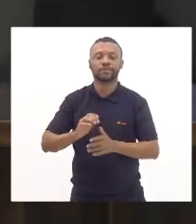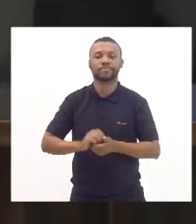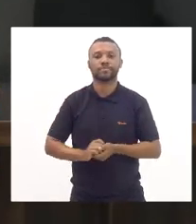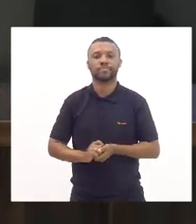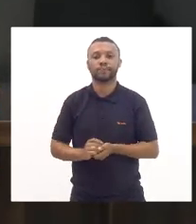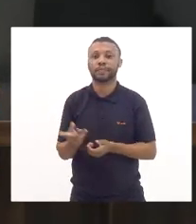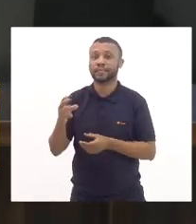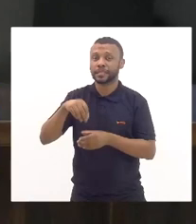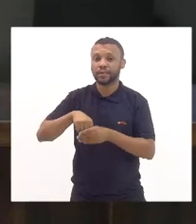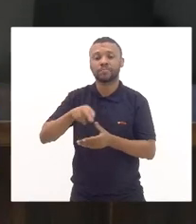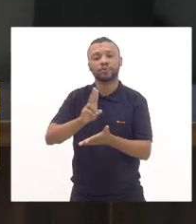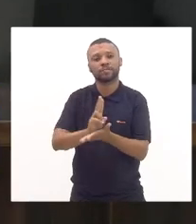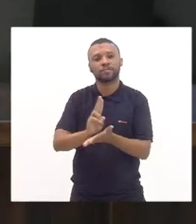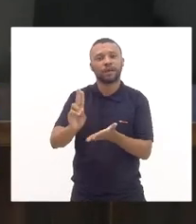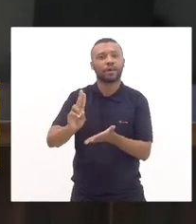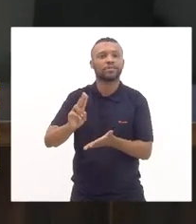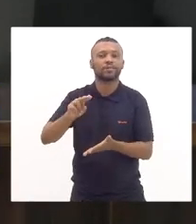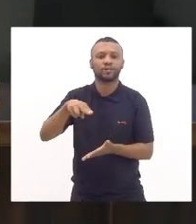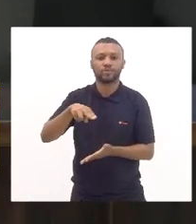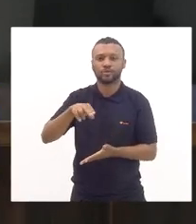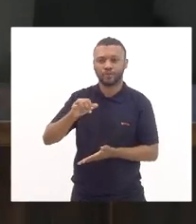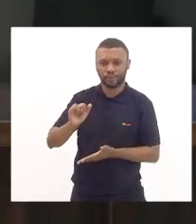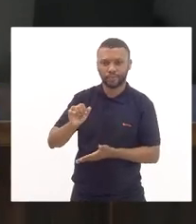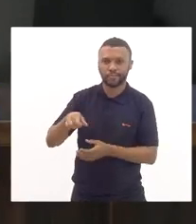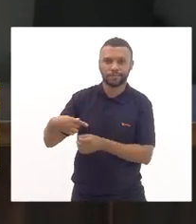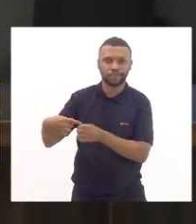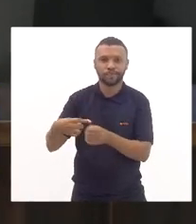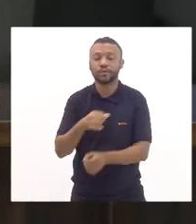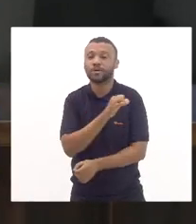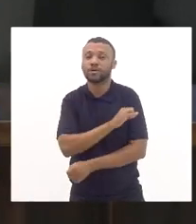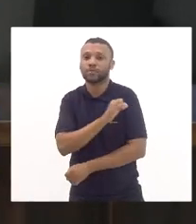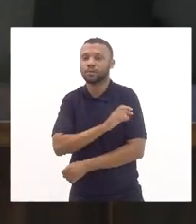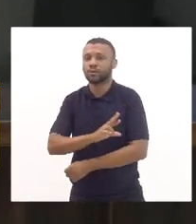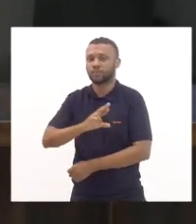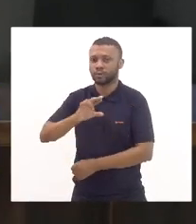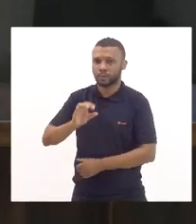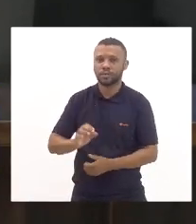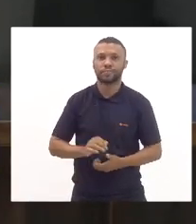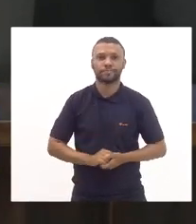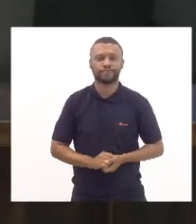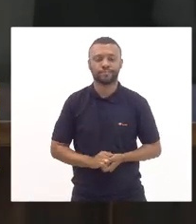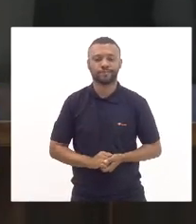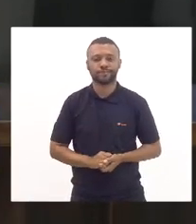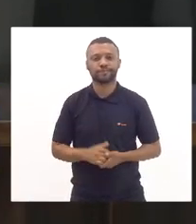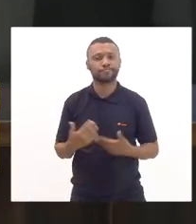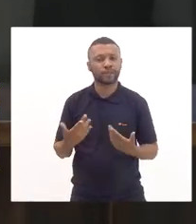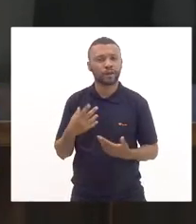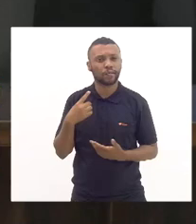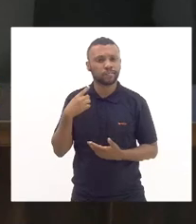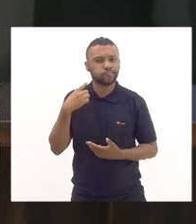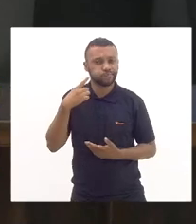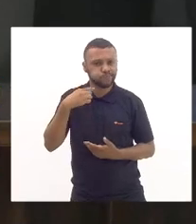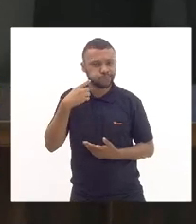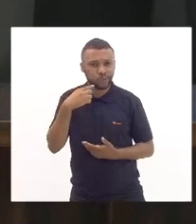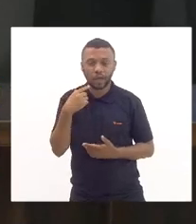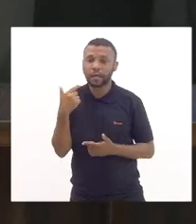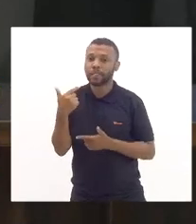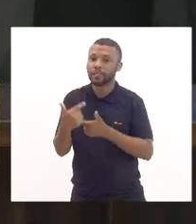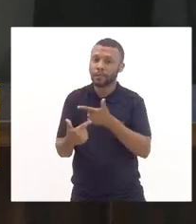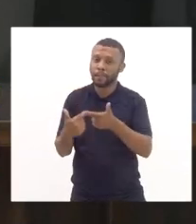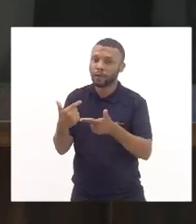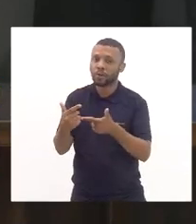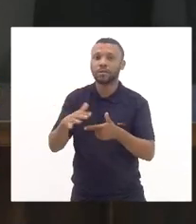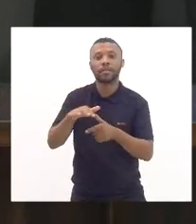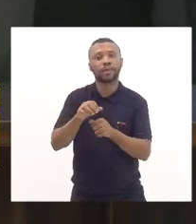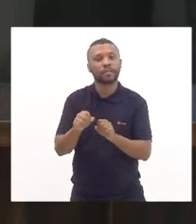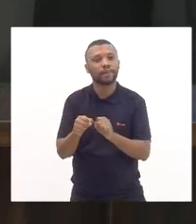na Universidade de Nova Iguaçu, aqui no Rio de Janeiro. Como advogada, atuou na